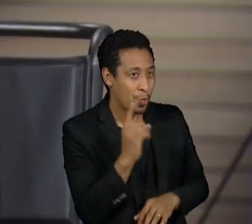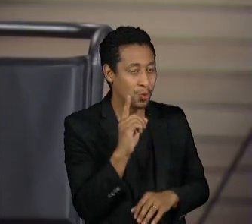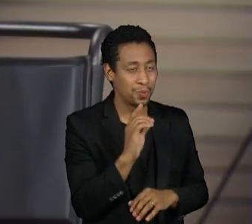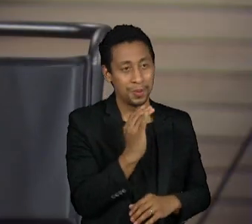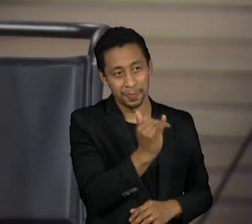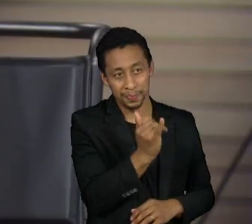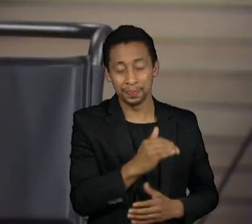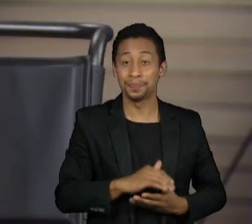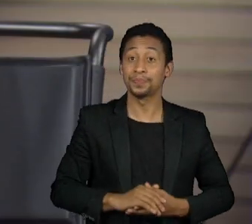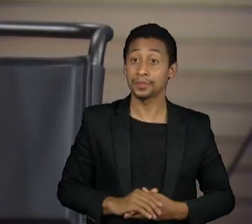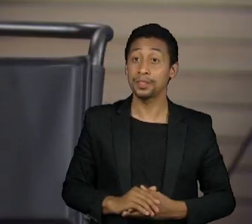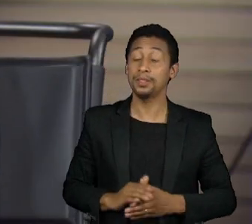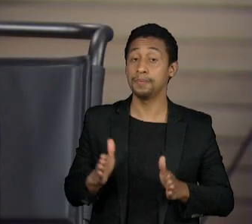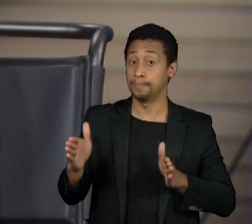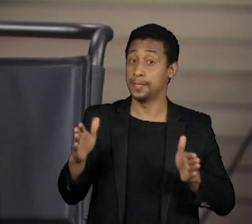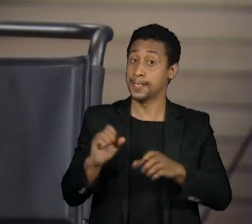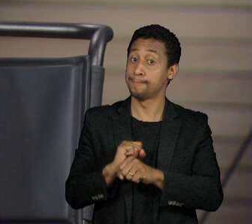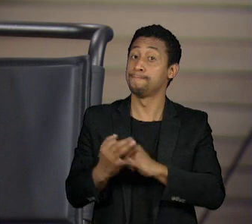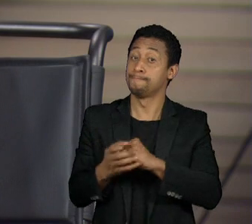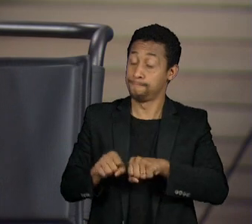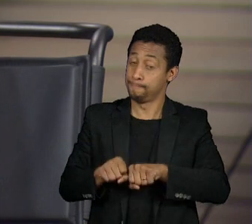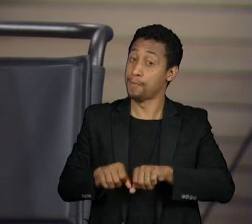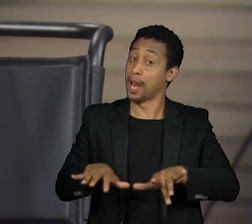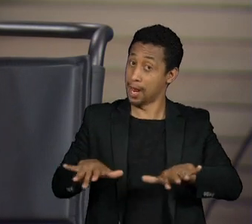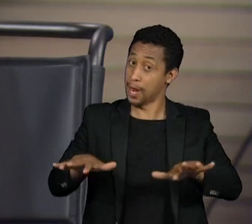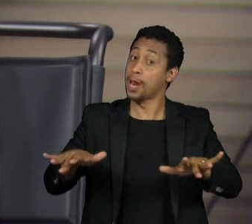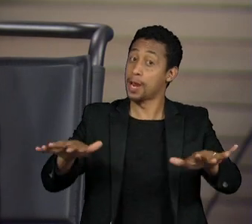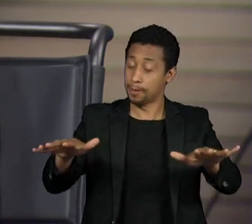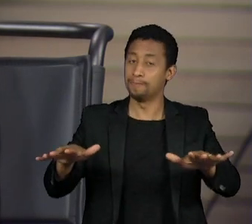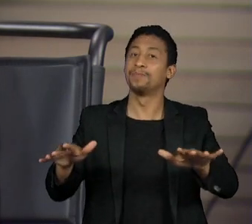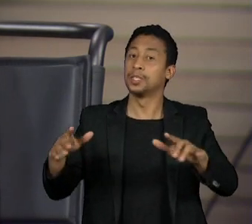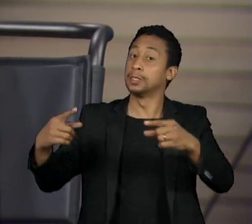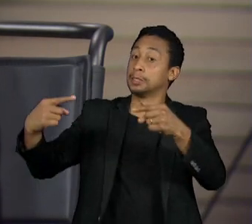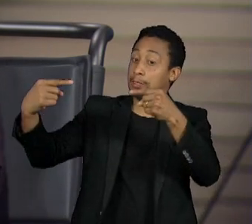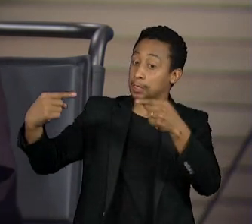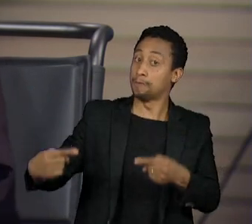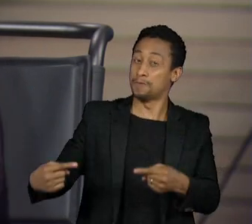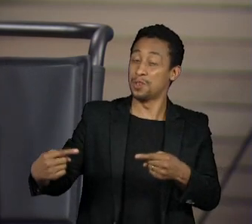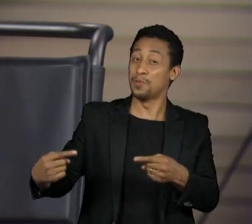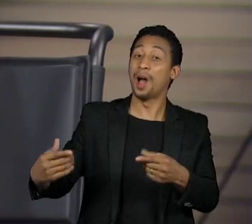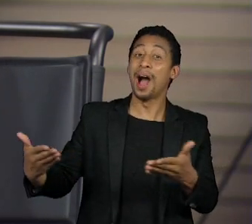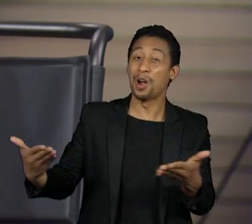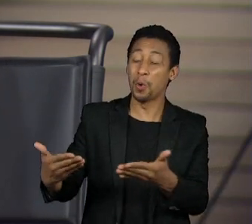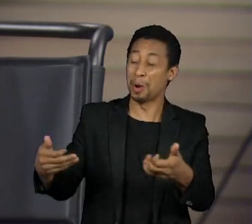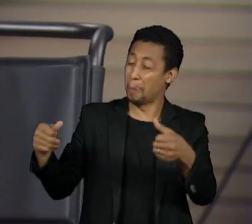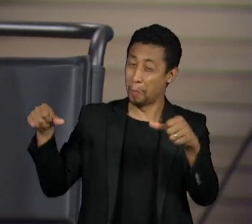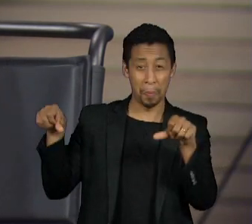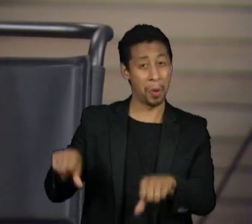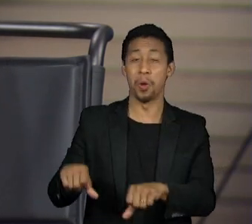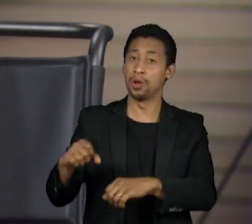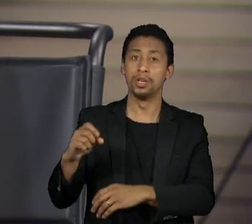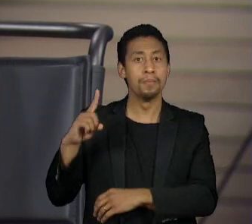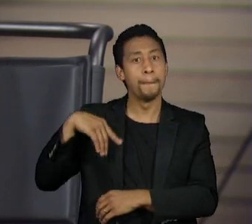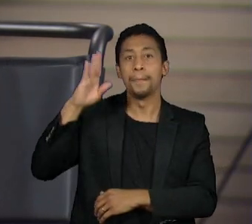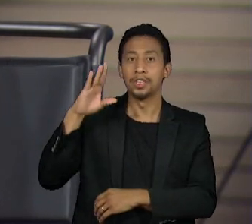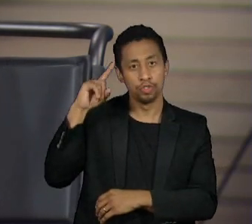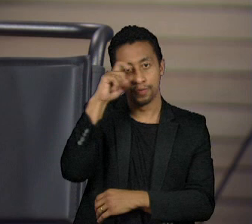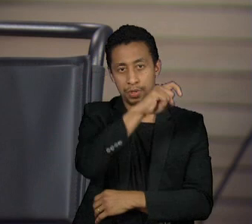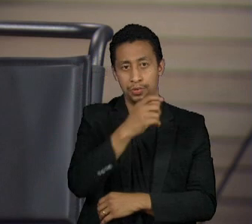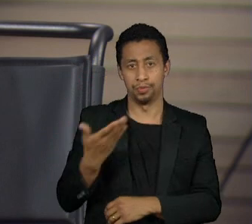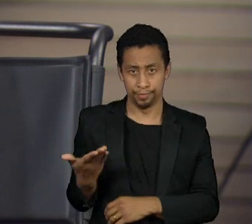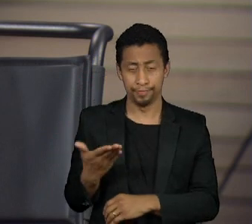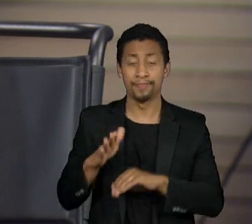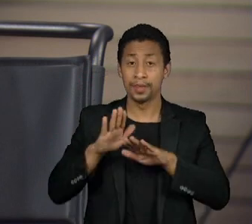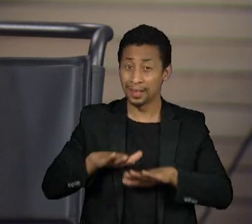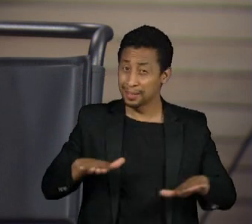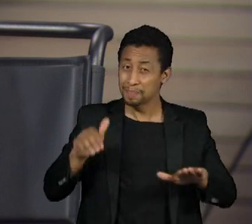vivendo um momento de pandemia e dentro desse contexto, tudo que já era um desafio ficou muito mais desafiante. Então, se a vida das meninas já era